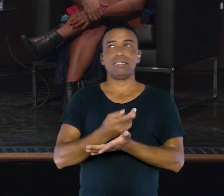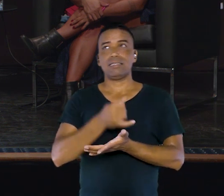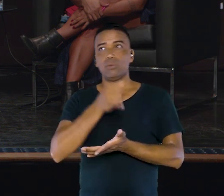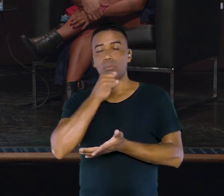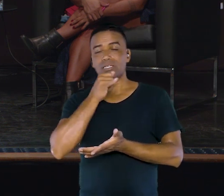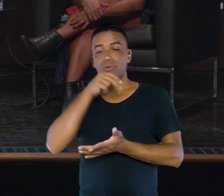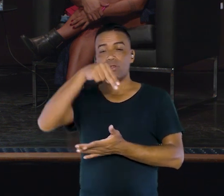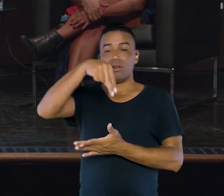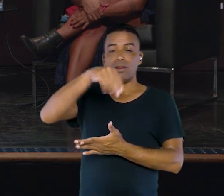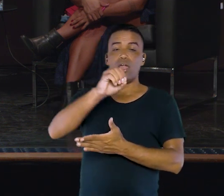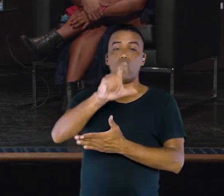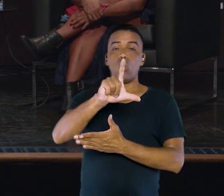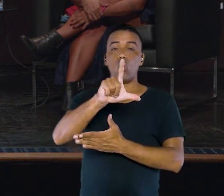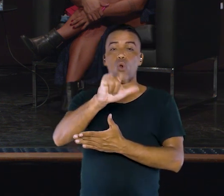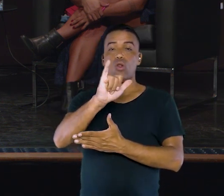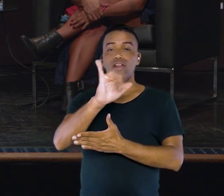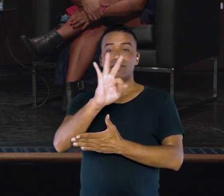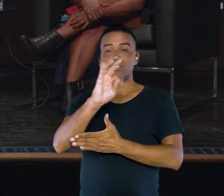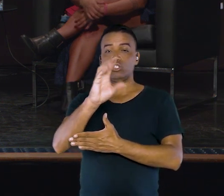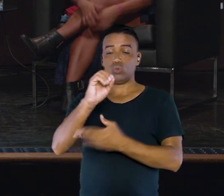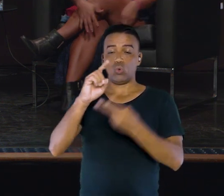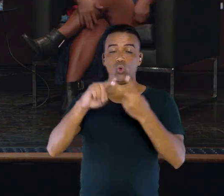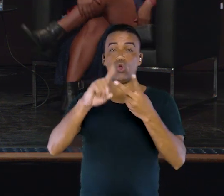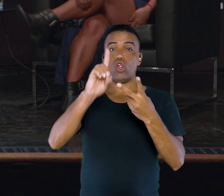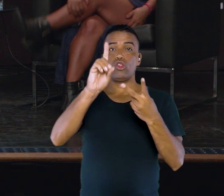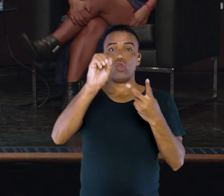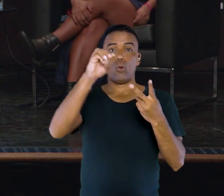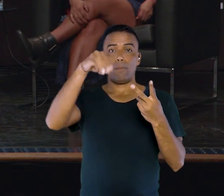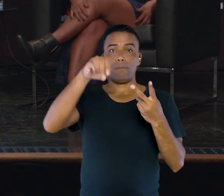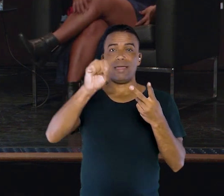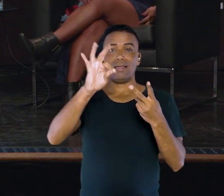da noção de neolítico e de domesticação.